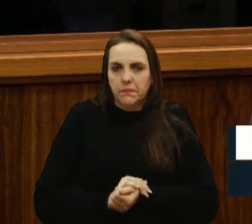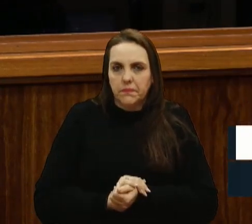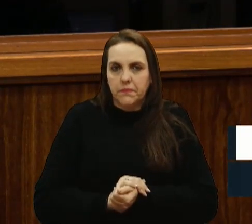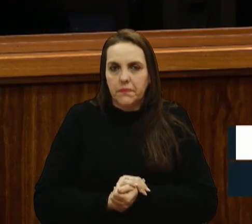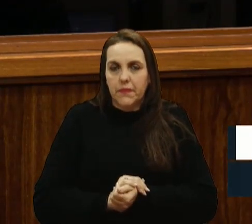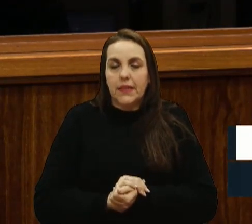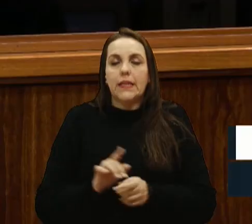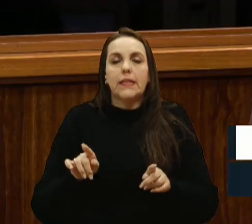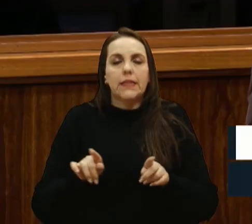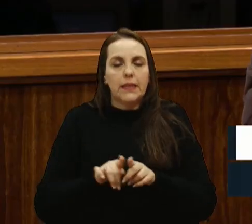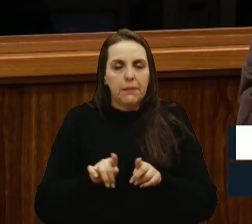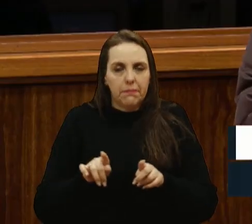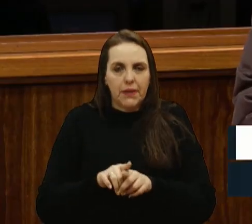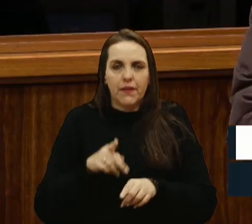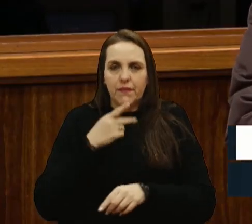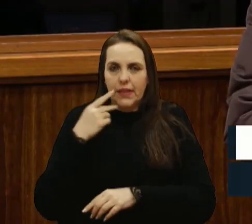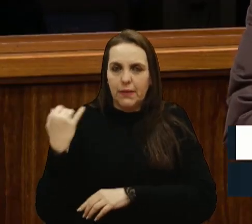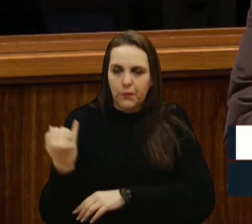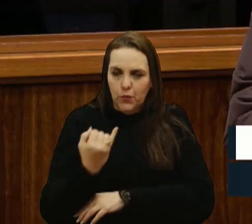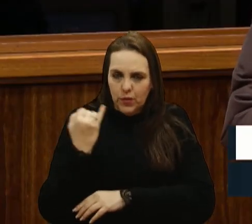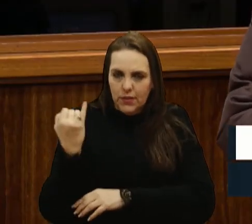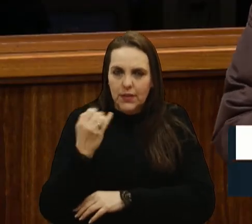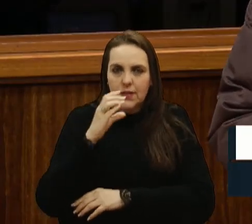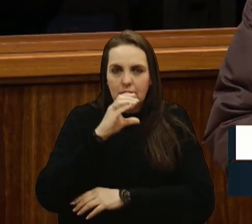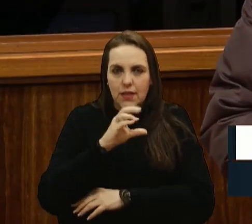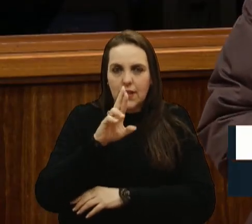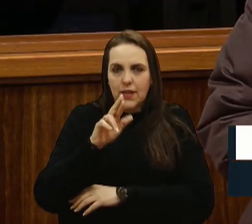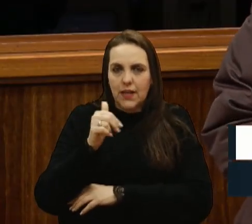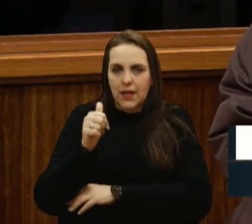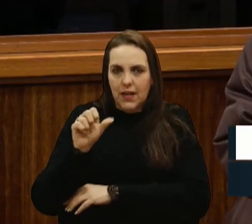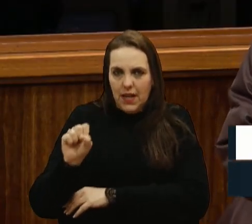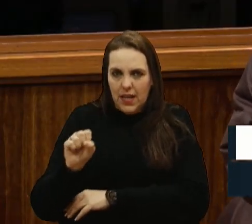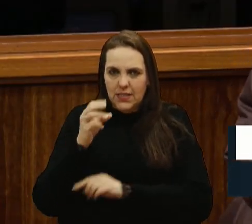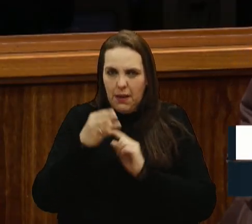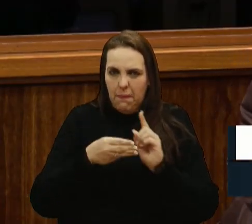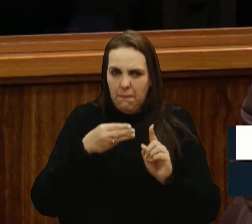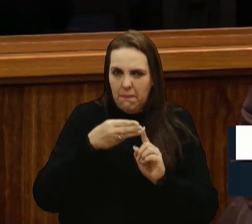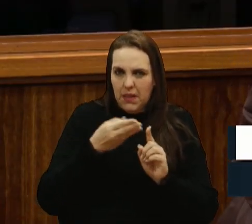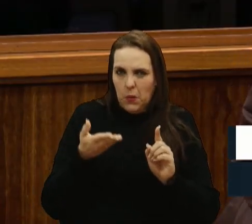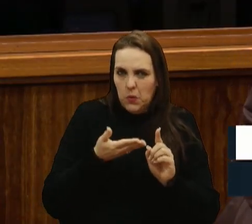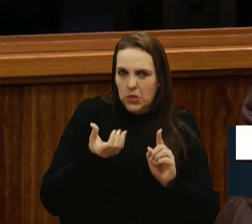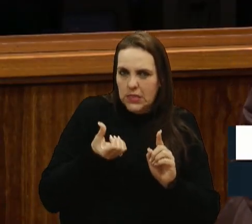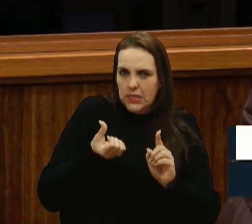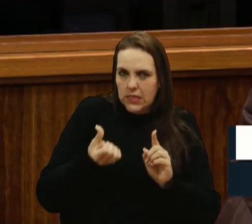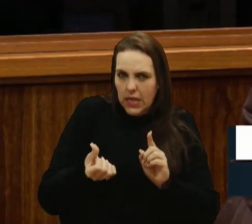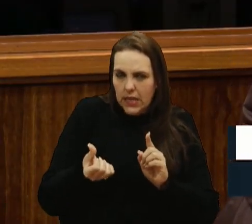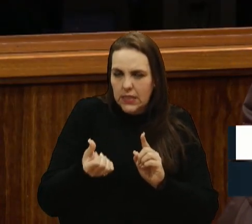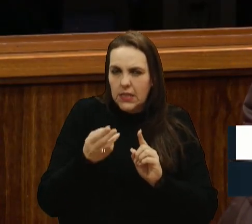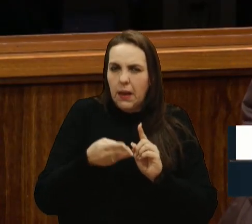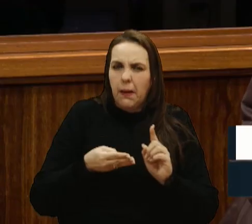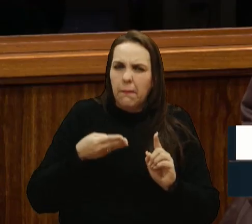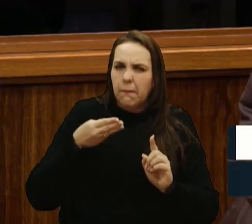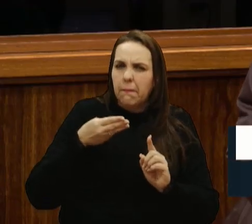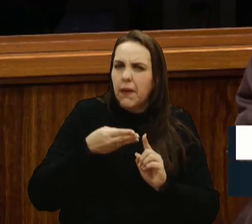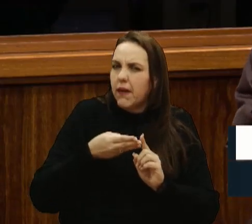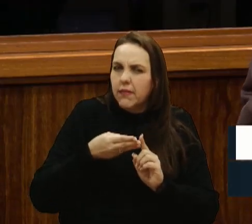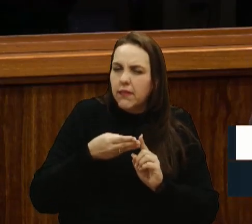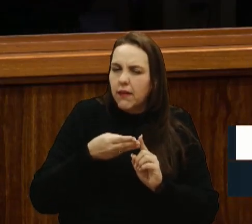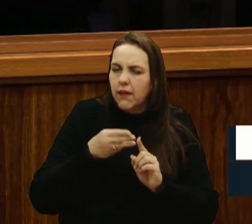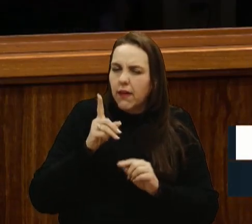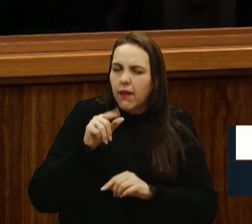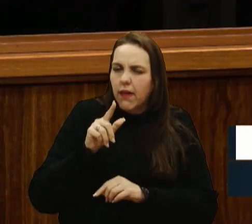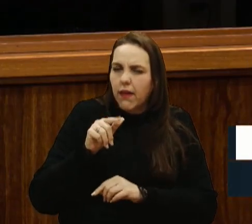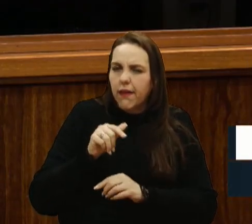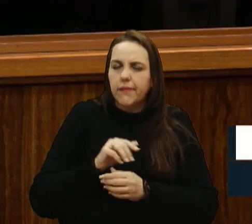do CRAS, diz ali a meta, né? Hoje tem 6, eu cheguei a anotar aqui, a meta seria